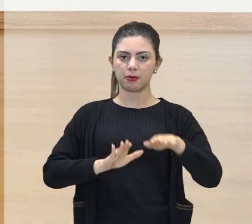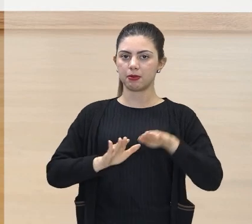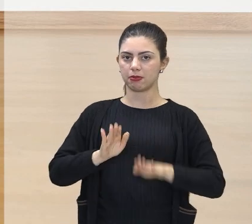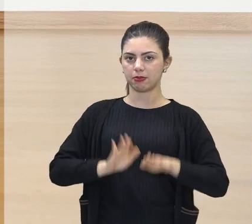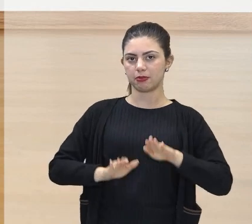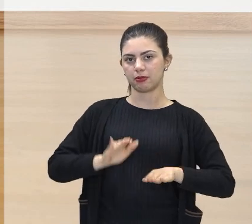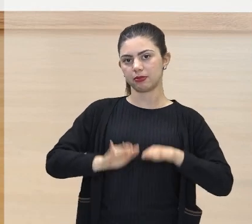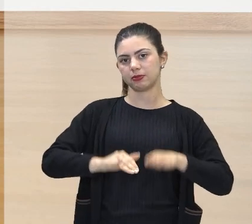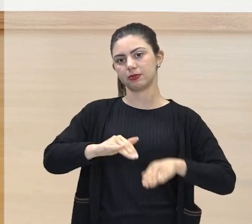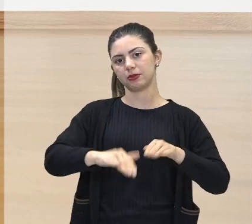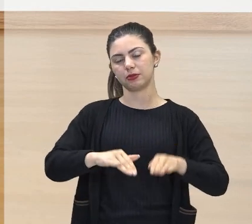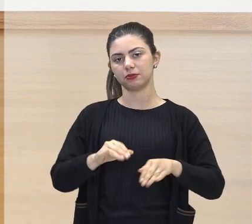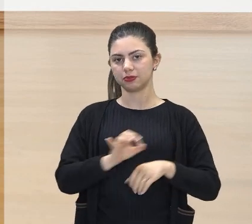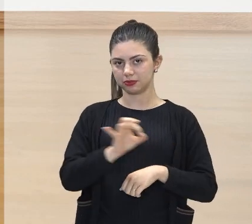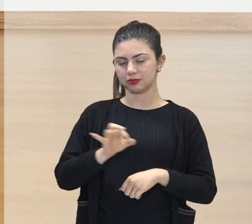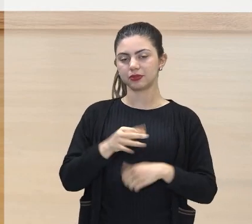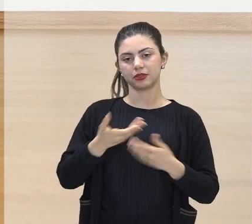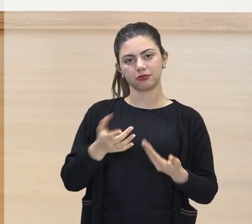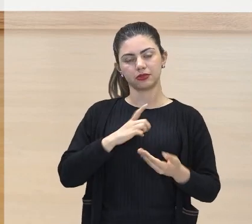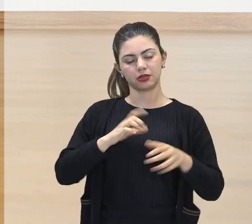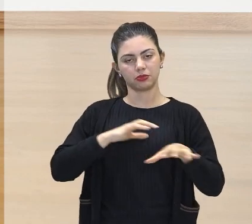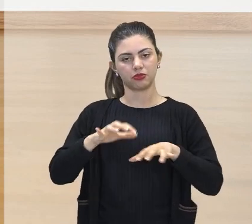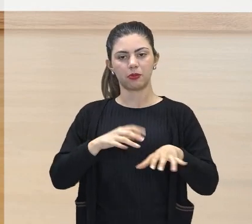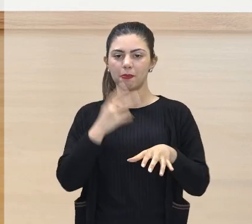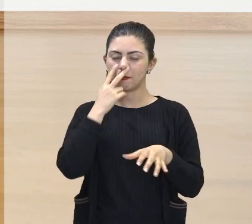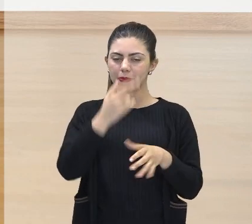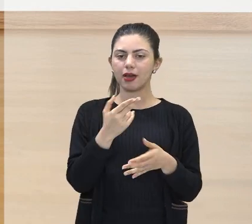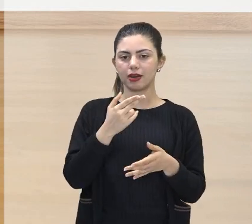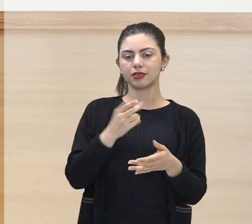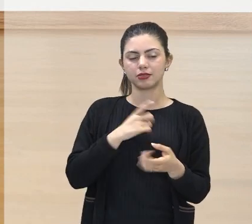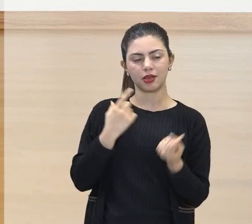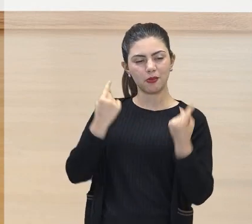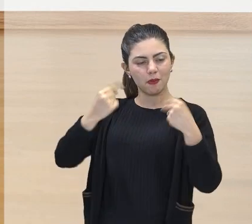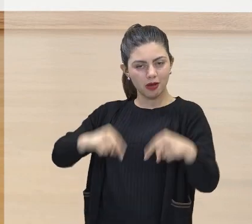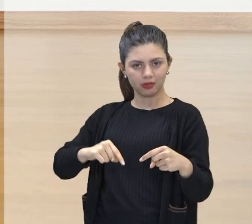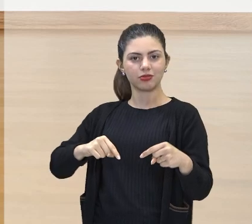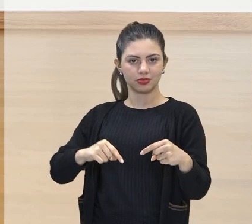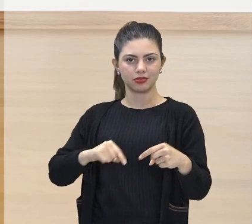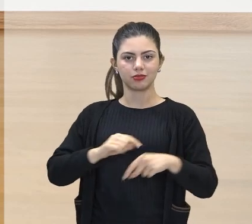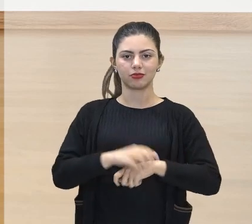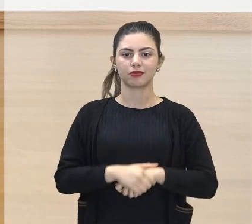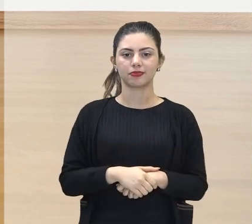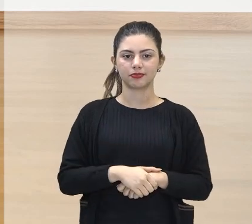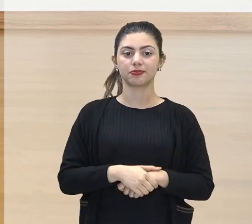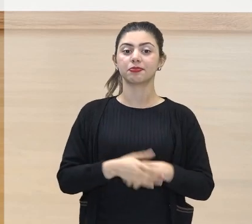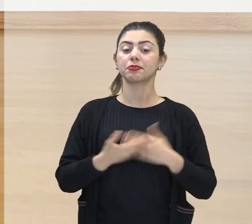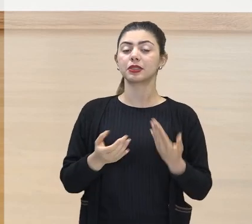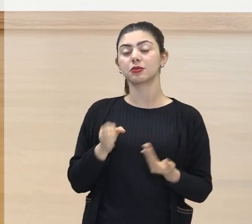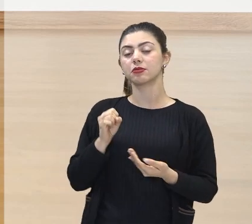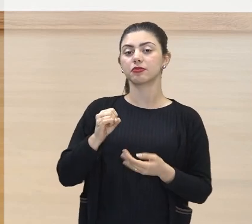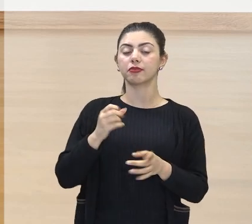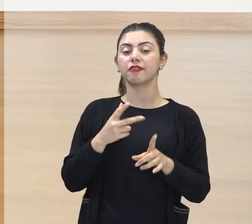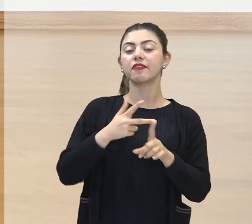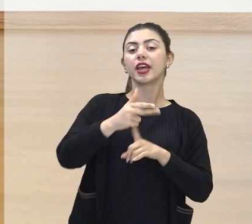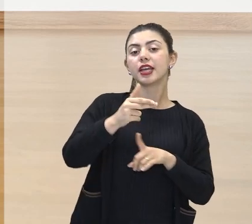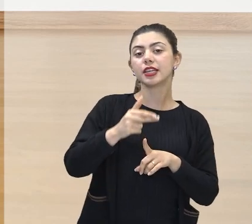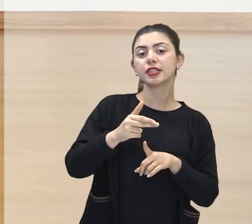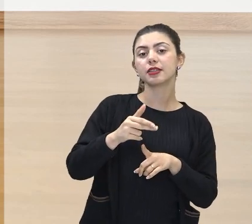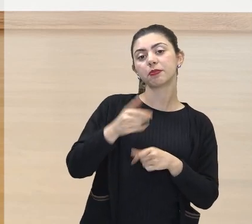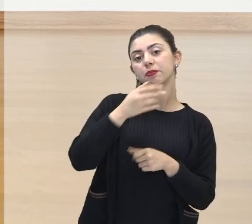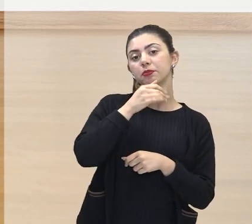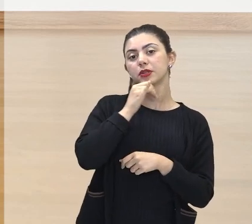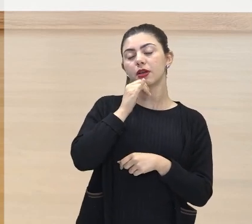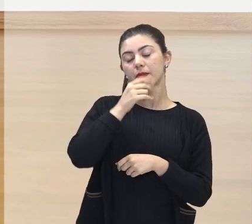recuando seu movimento. Então é como se fosse uma grande competição aí, certo? Vence quem não